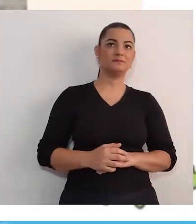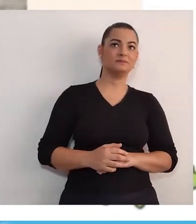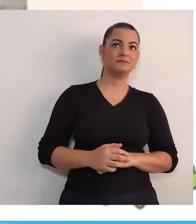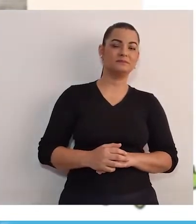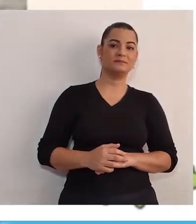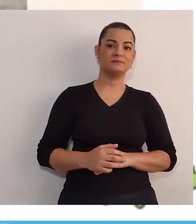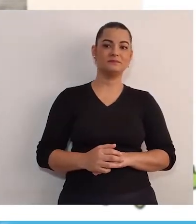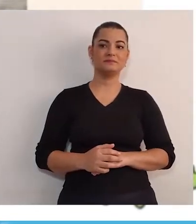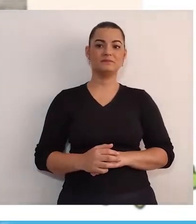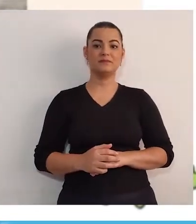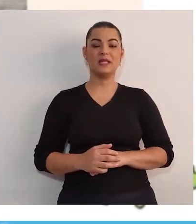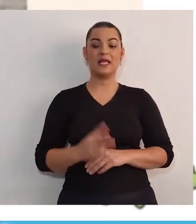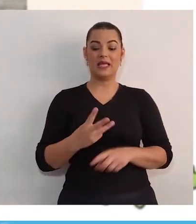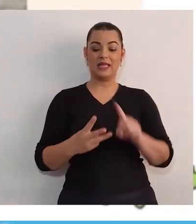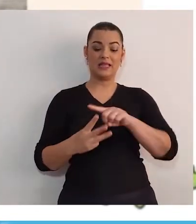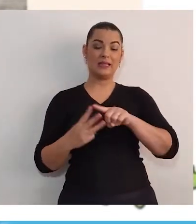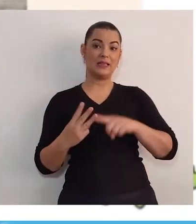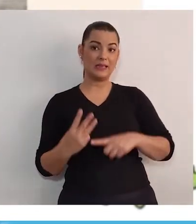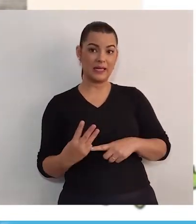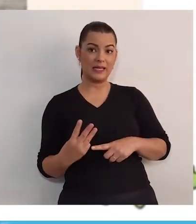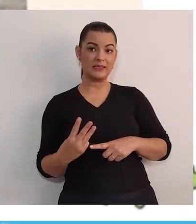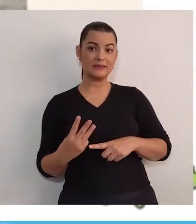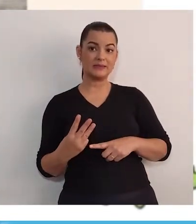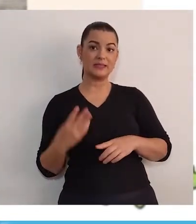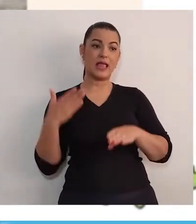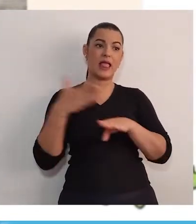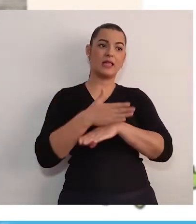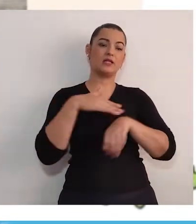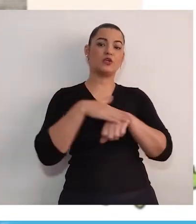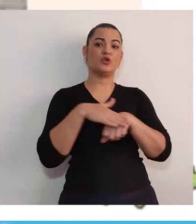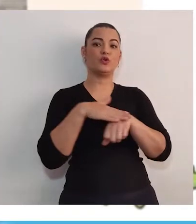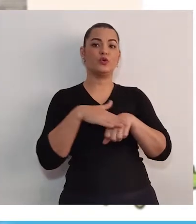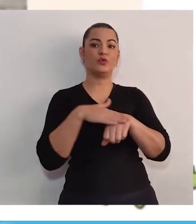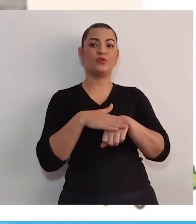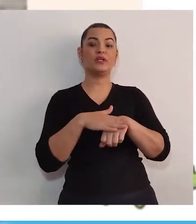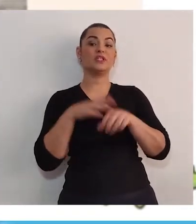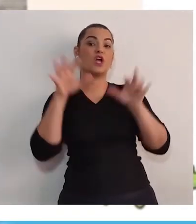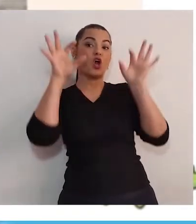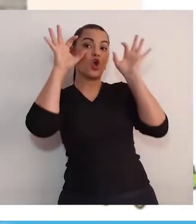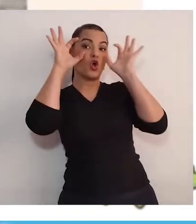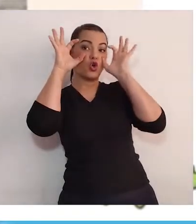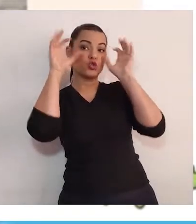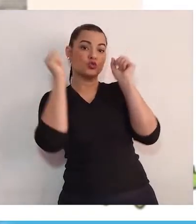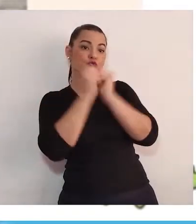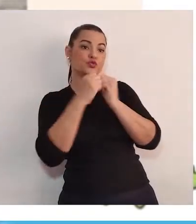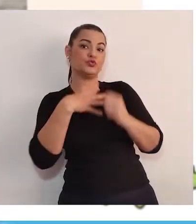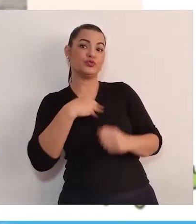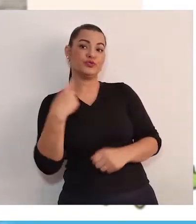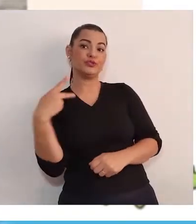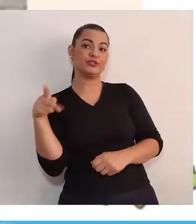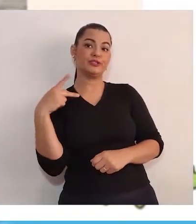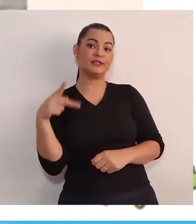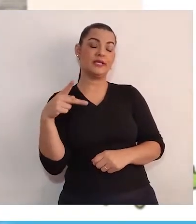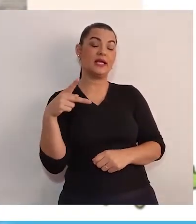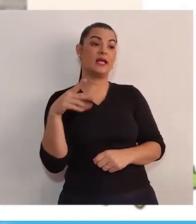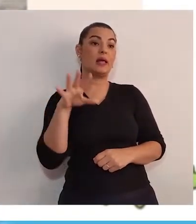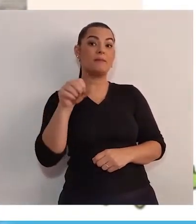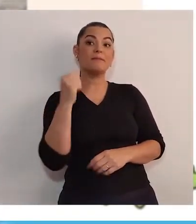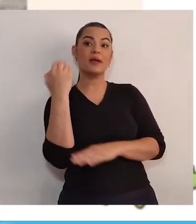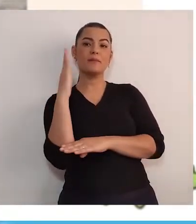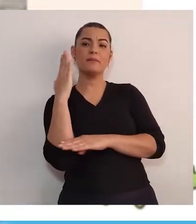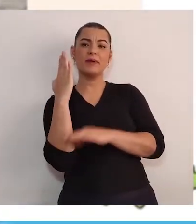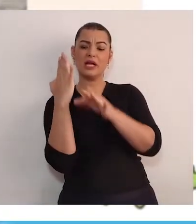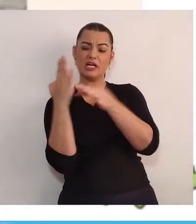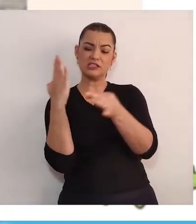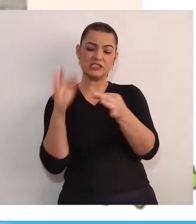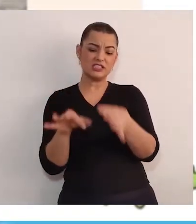A coruja e os seus filhotes. Pegue esse graveto e cutuca bem forte, mas nada